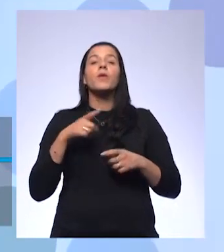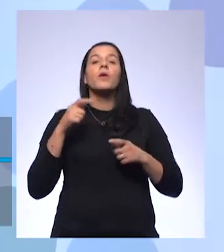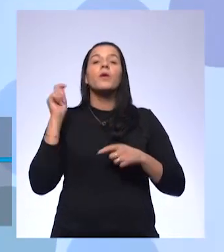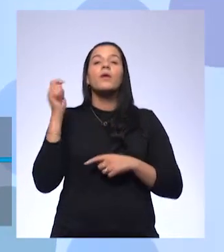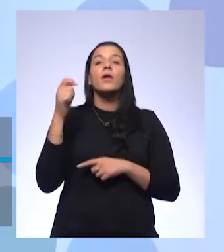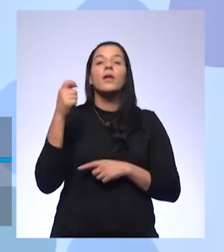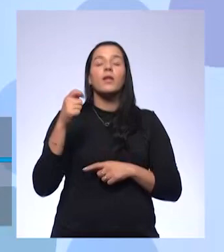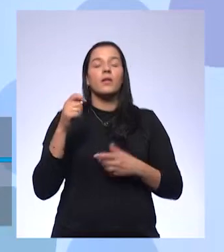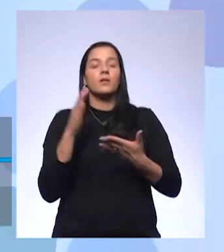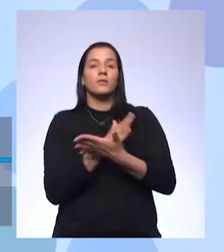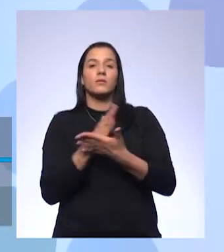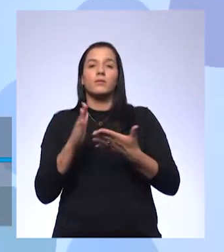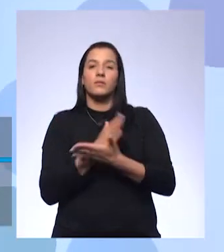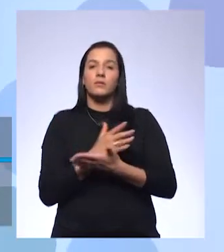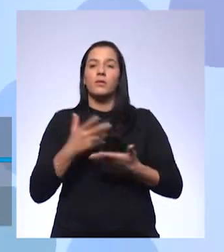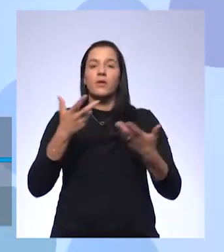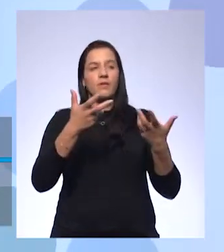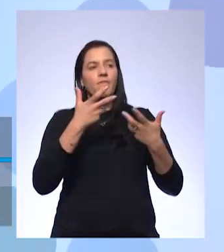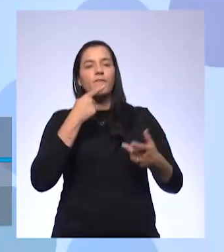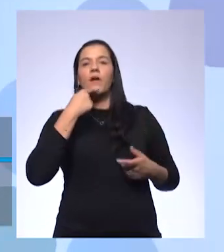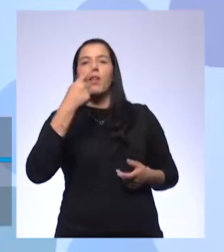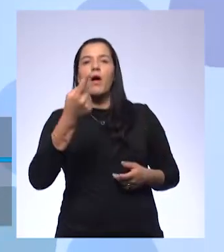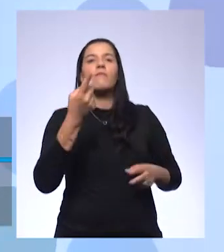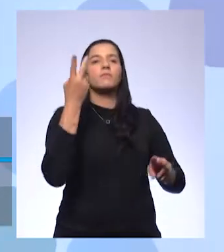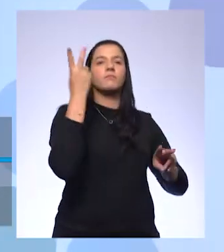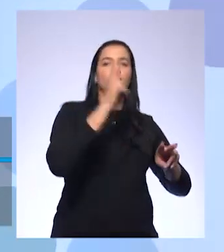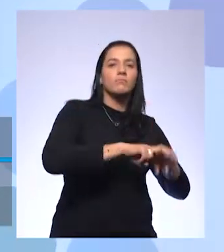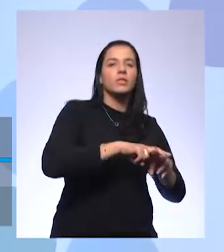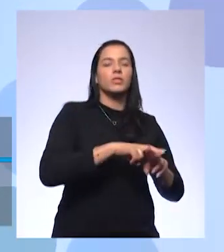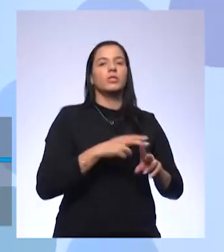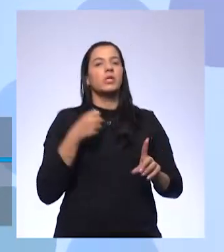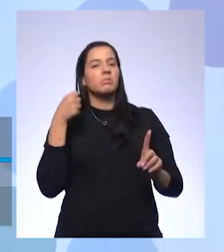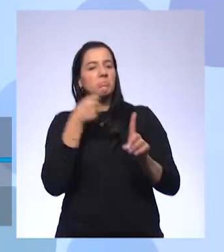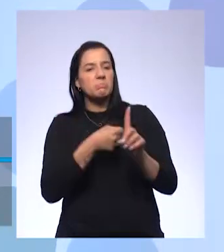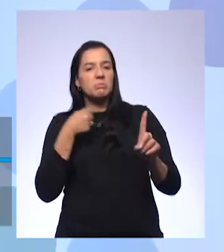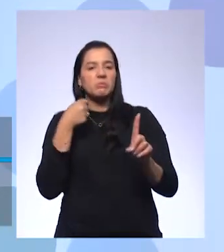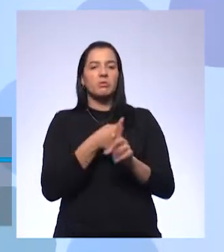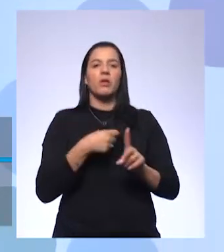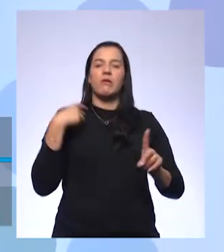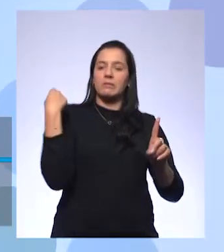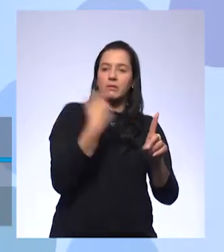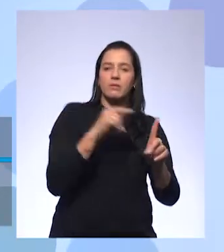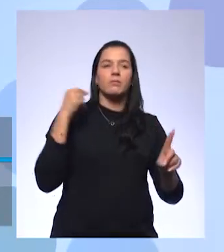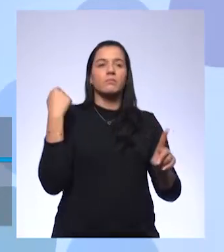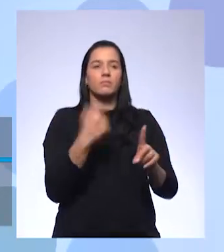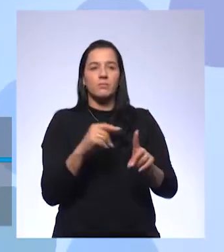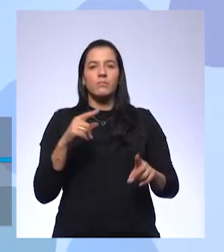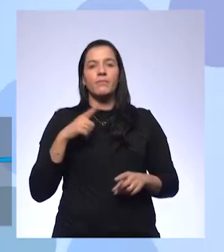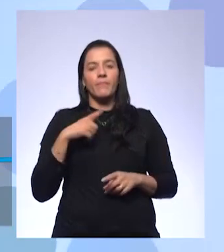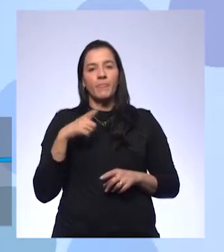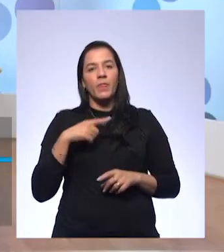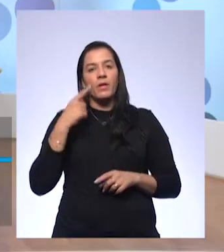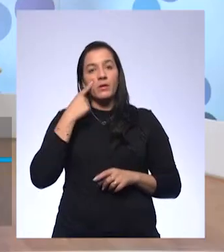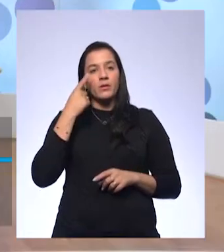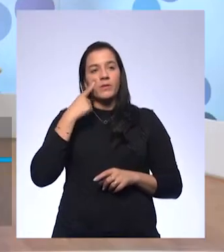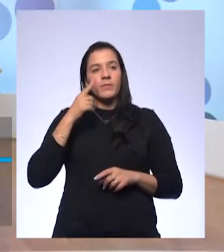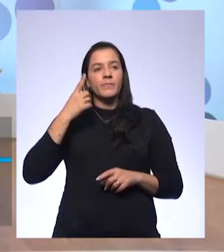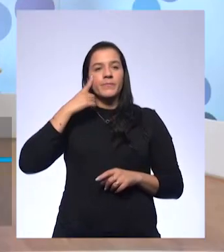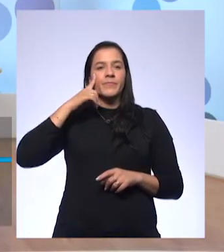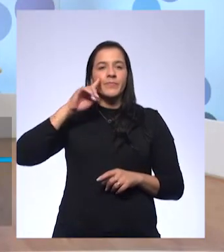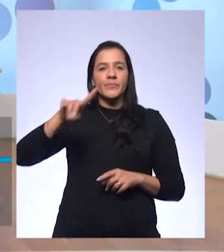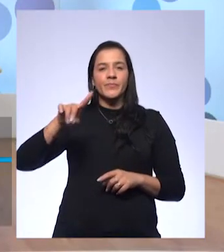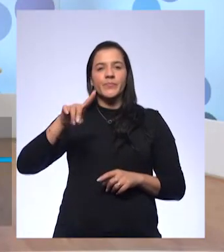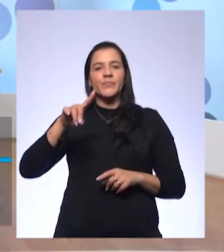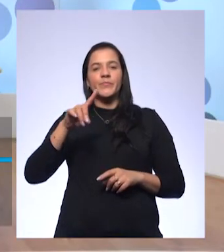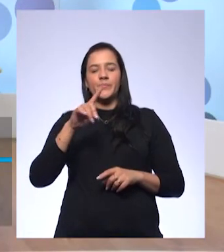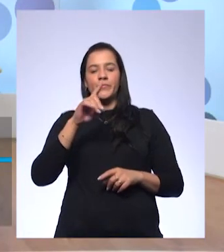ele assumia que ele prendia, que ele torturava, né? Inclusive, tem um episódio da Copa de 1978, que